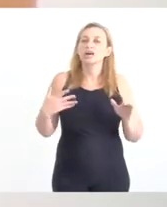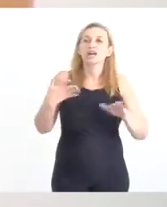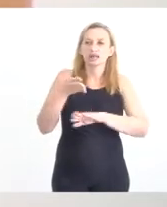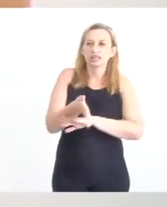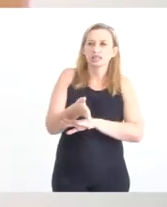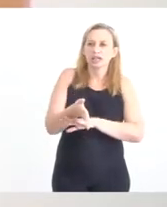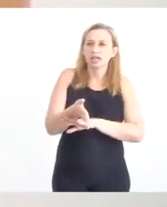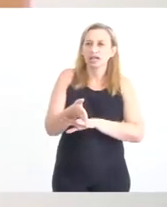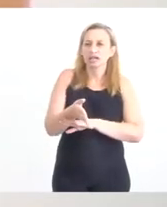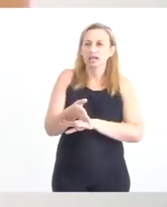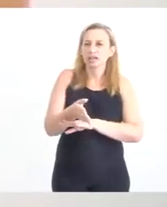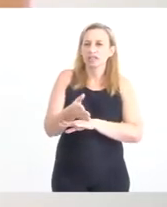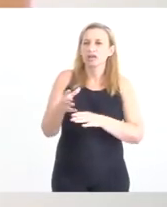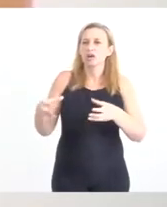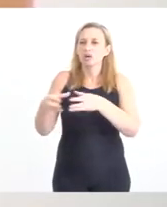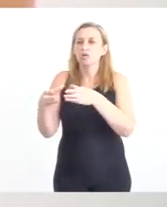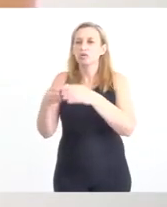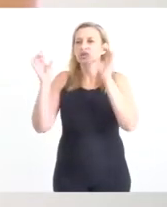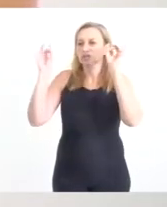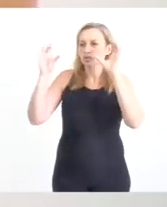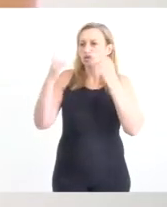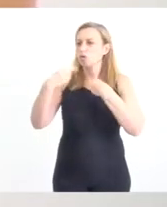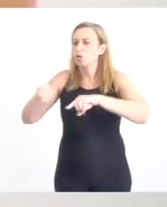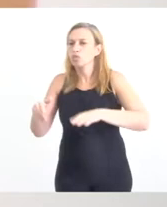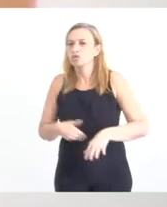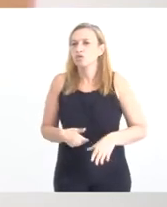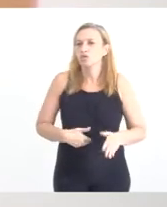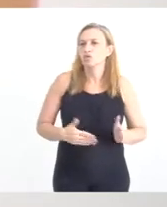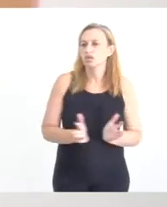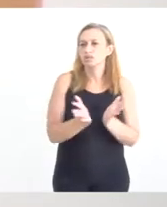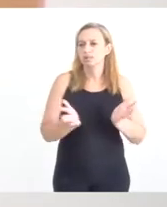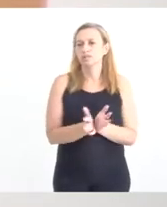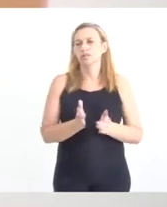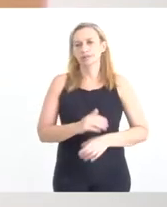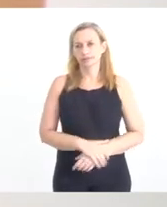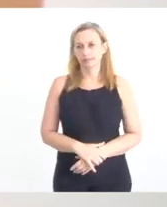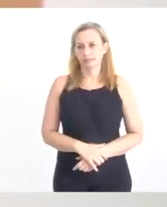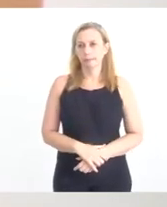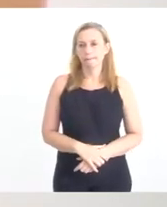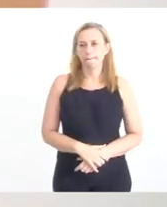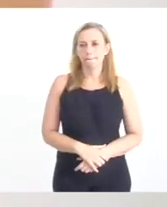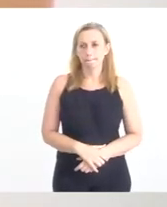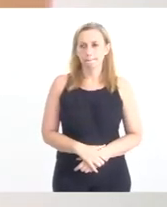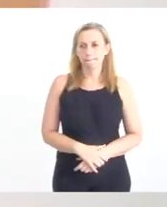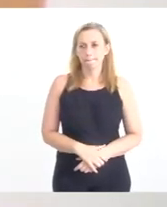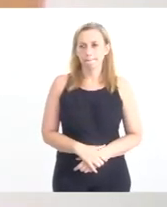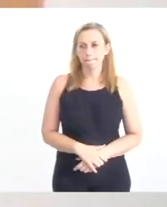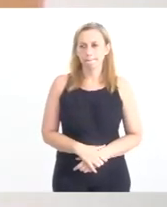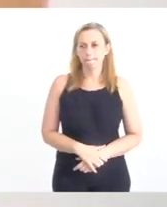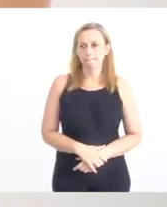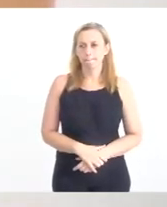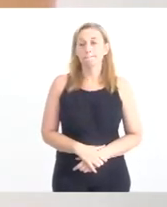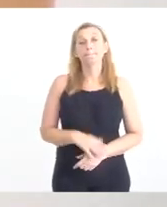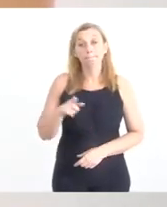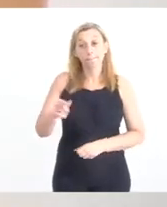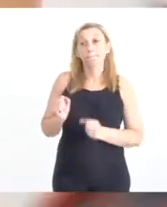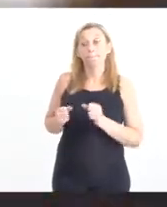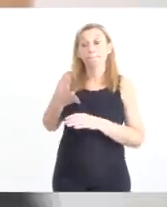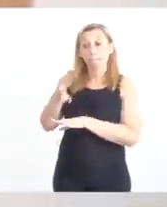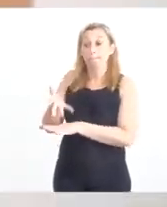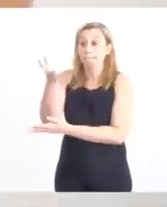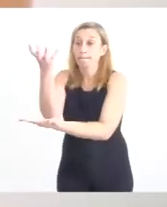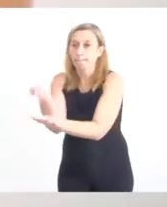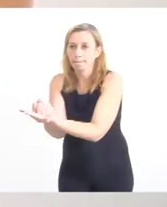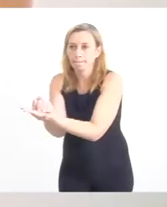entrada na página da comissão especial de enfrentamento à miséria e à extrema pobreza então sente podem chegar lá e